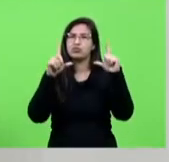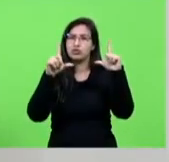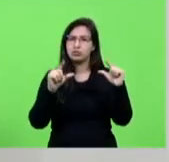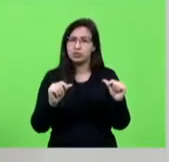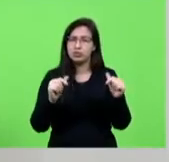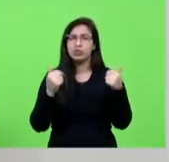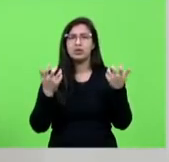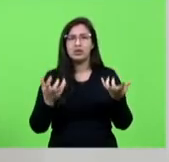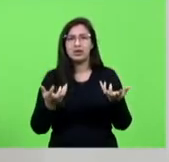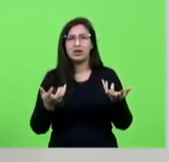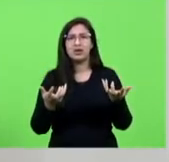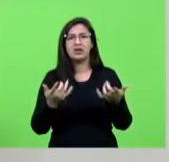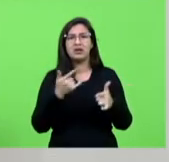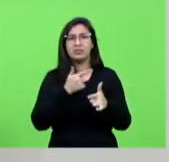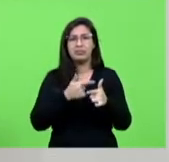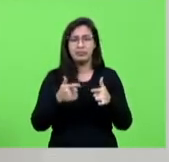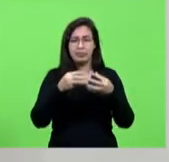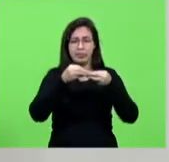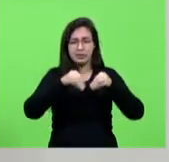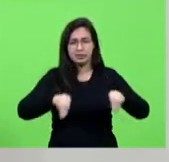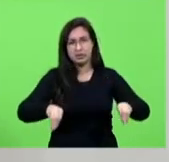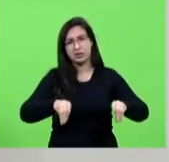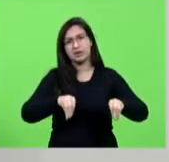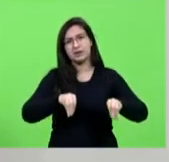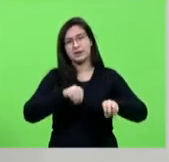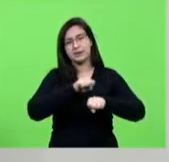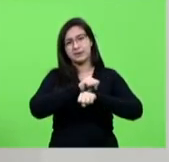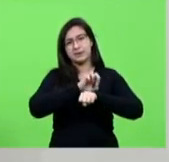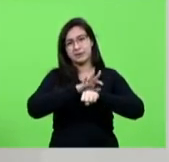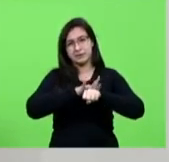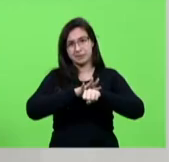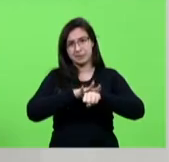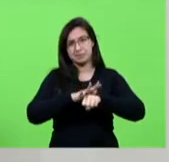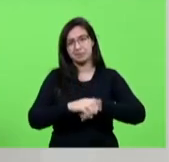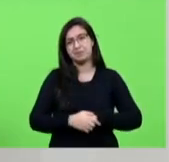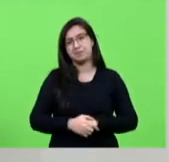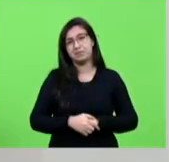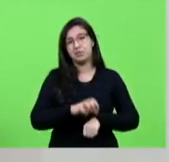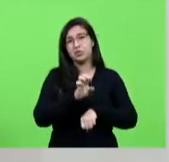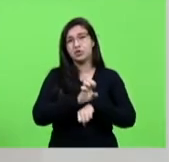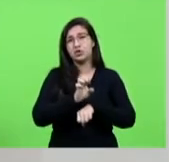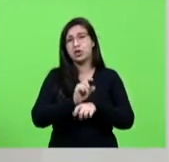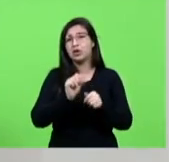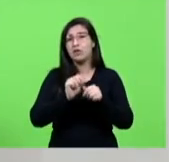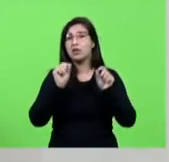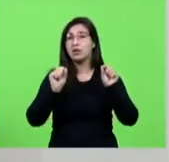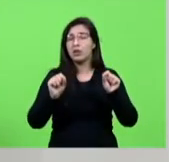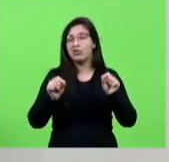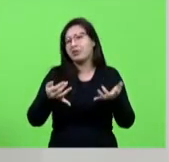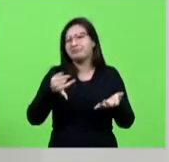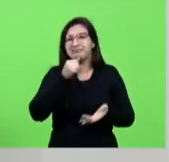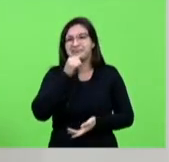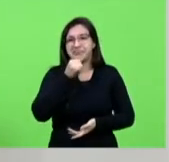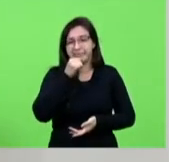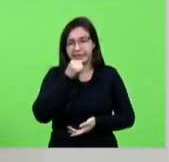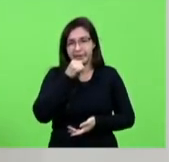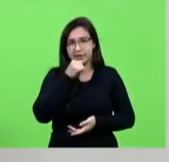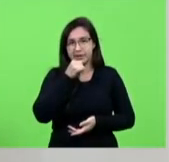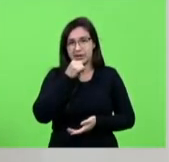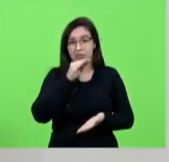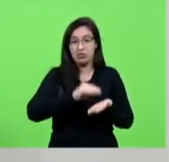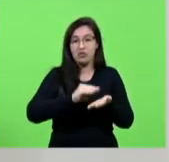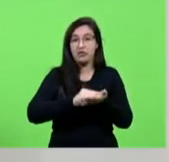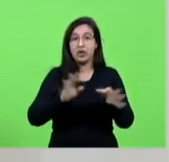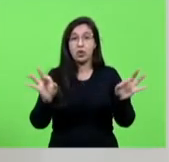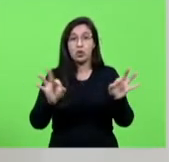os impactos da pandemia, como o Estado fará, por exemplo, para que não faltem